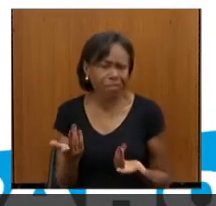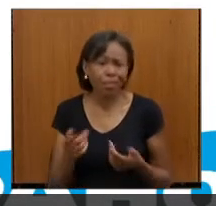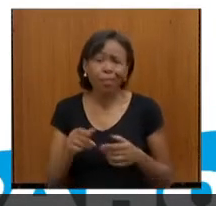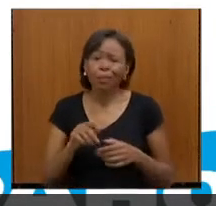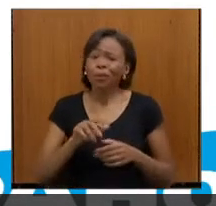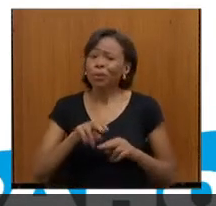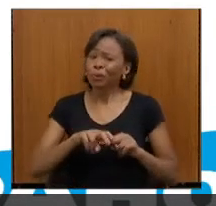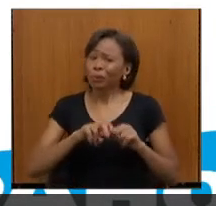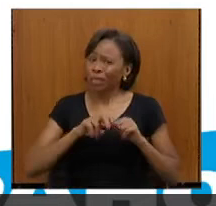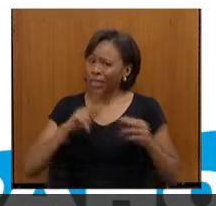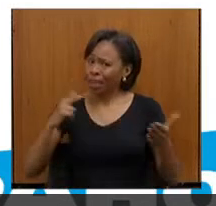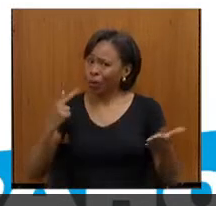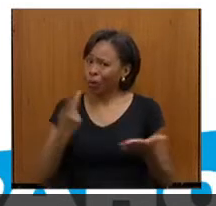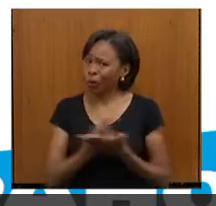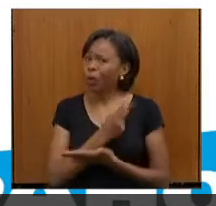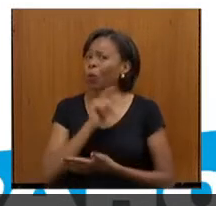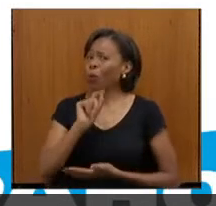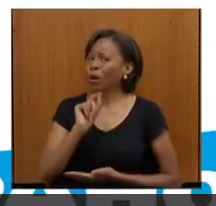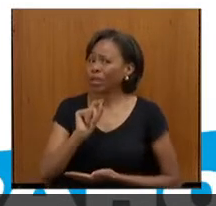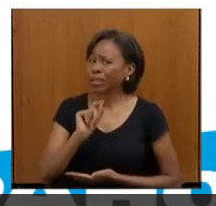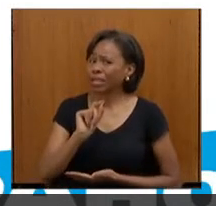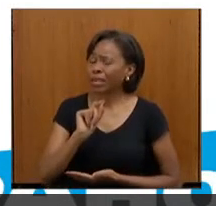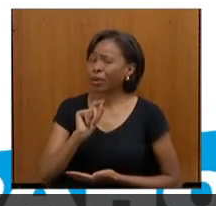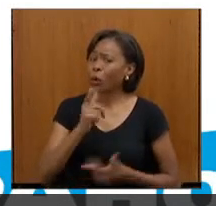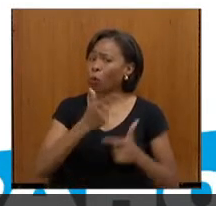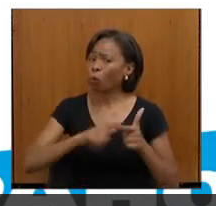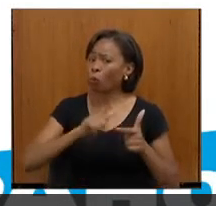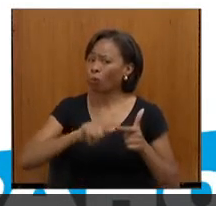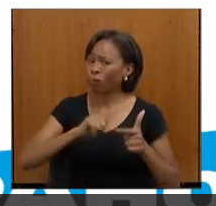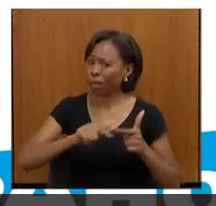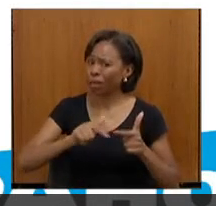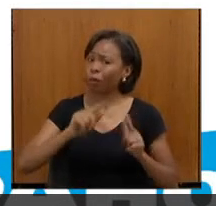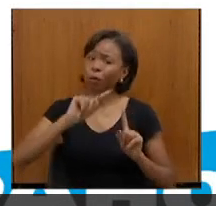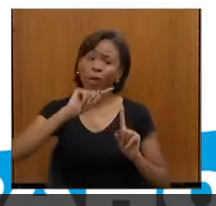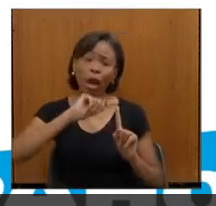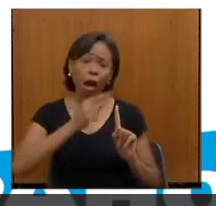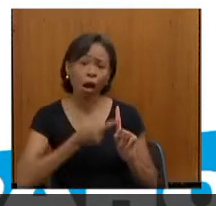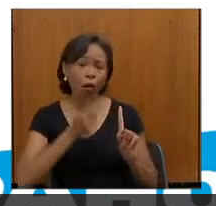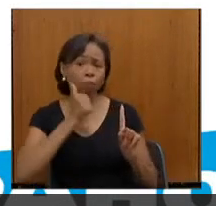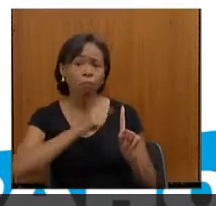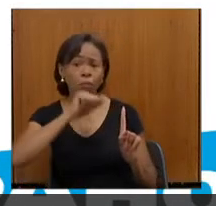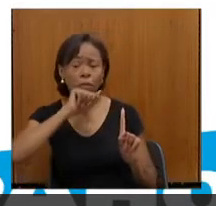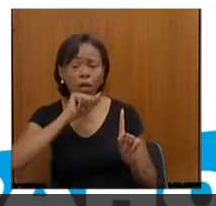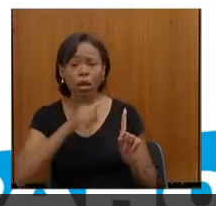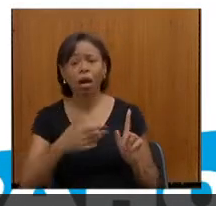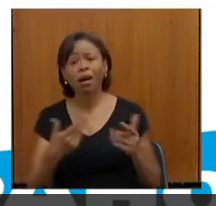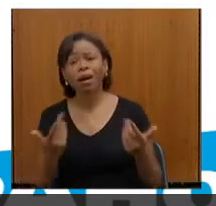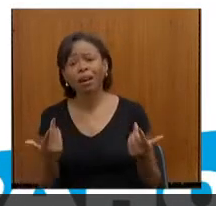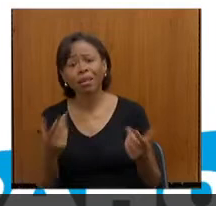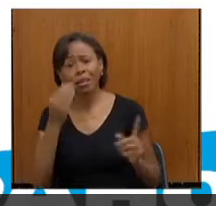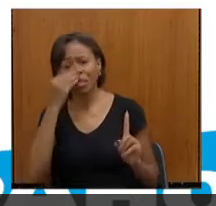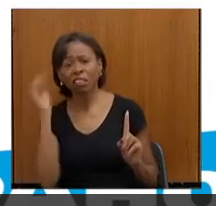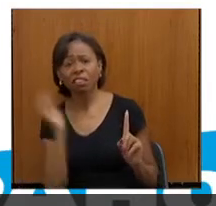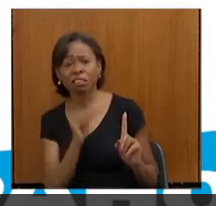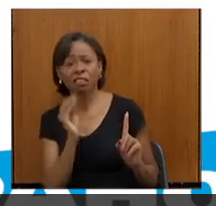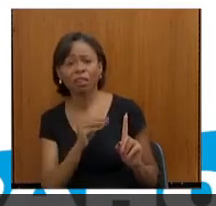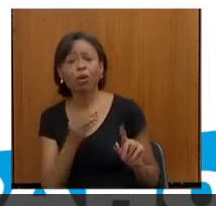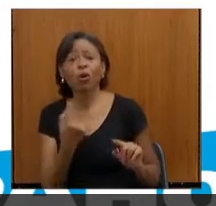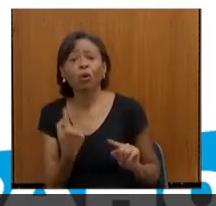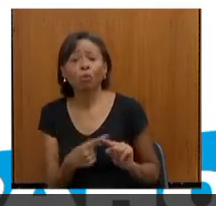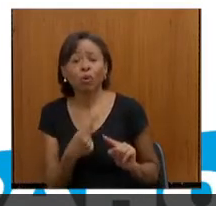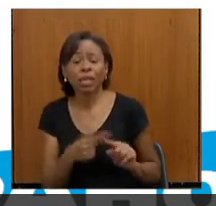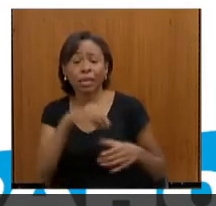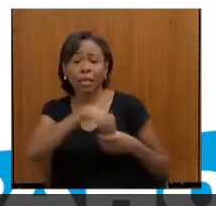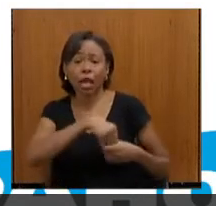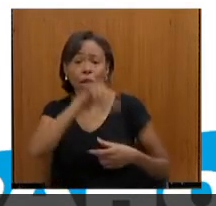repercussão materna. A mãe é recusada em um serviço terciário porque ele não tem um leito neonatal e